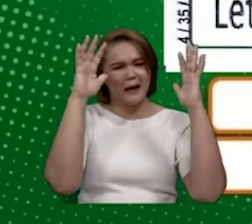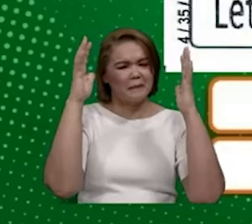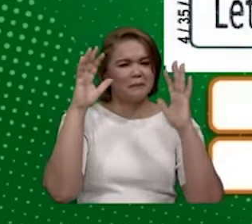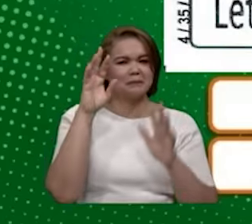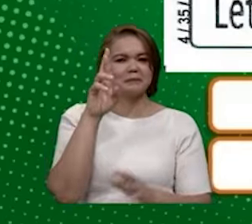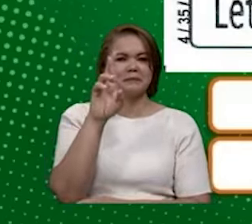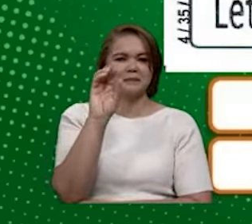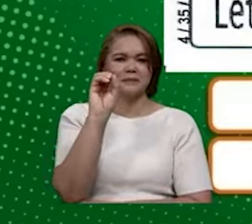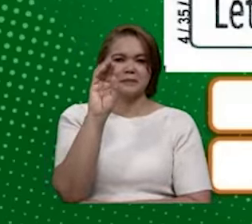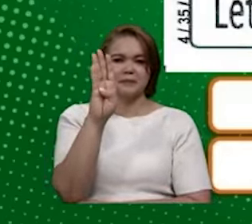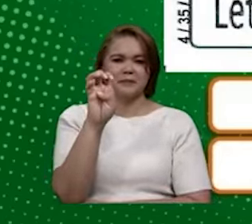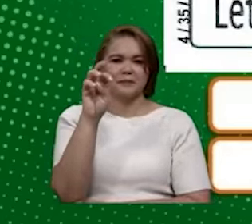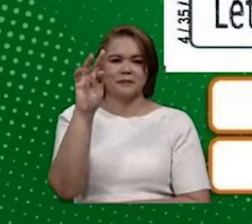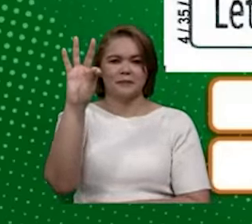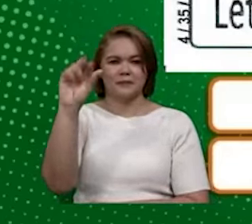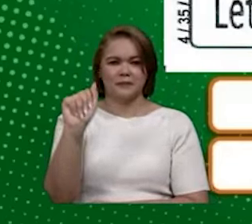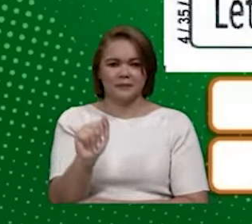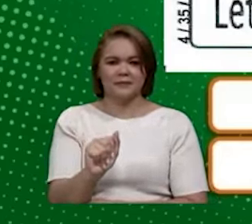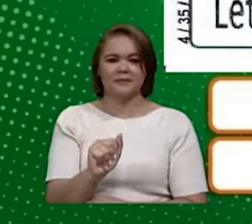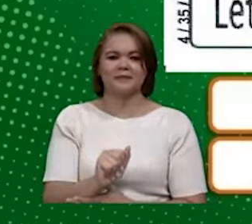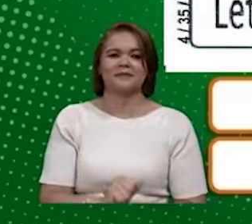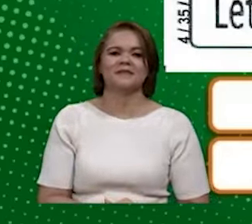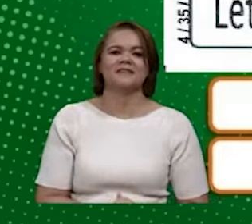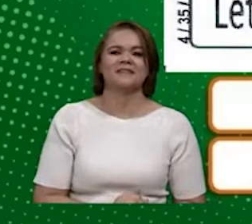Roberta, levou,